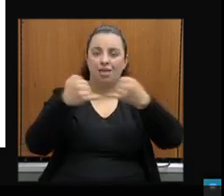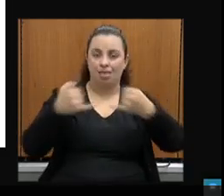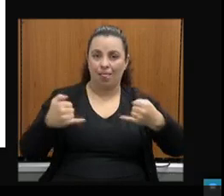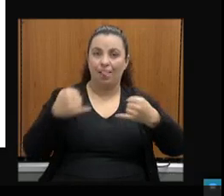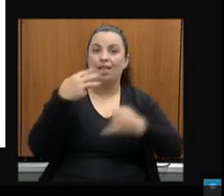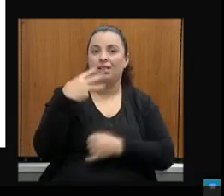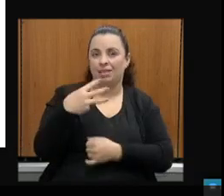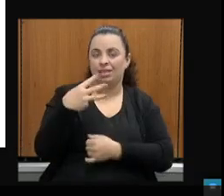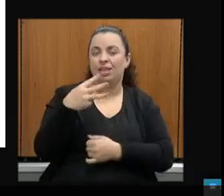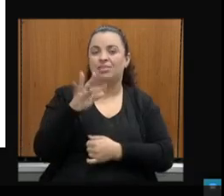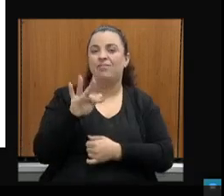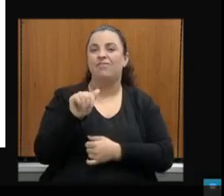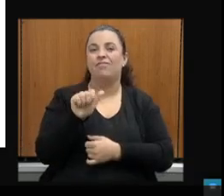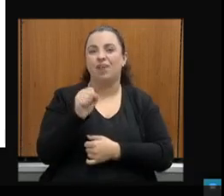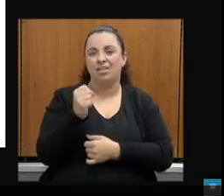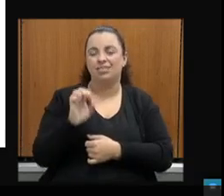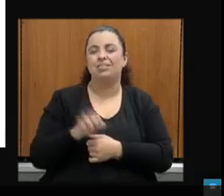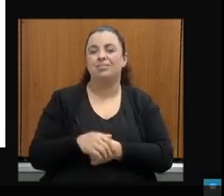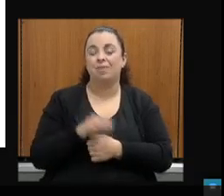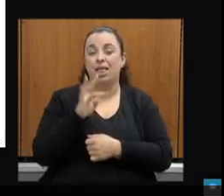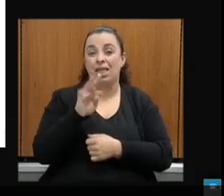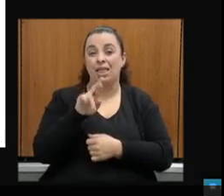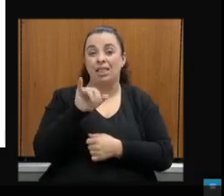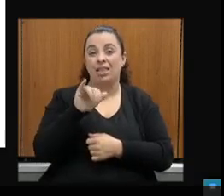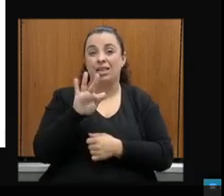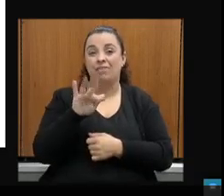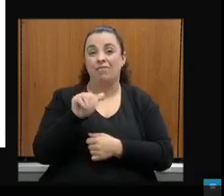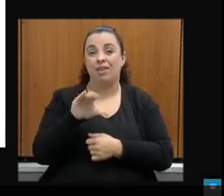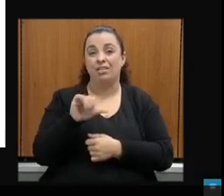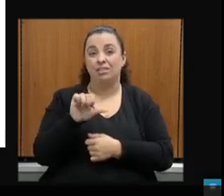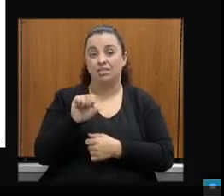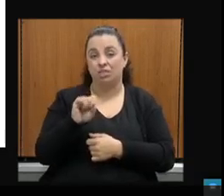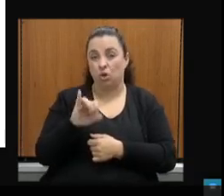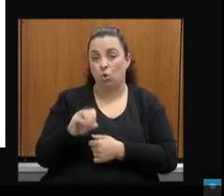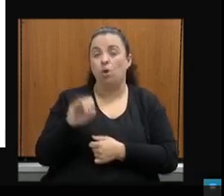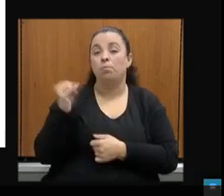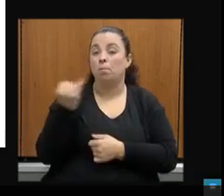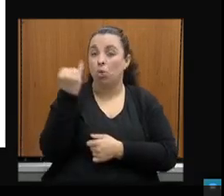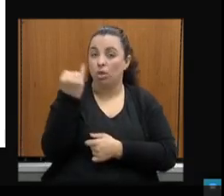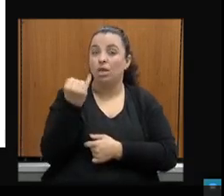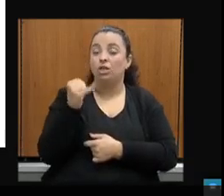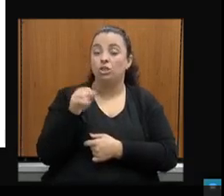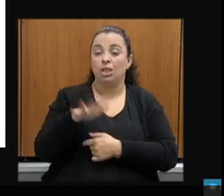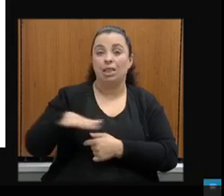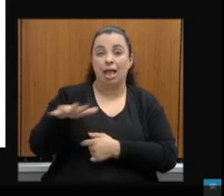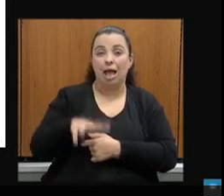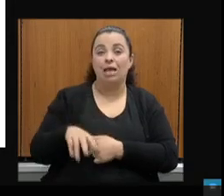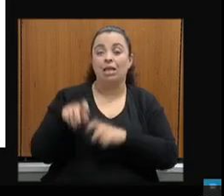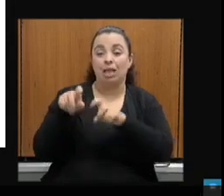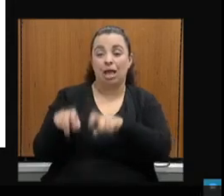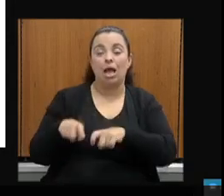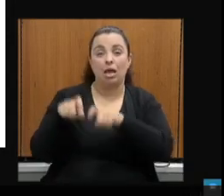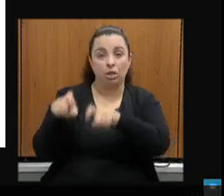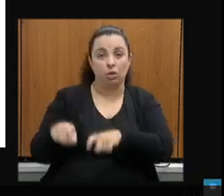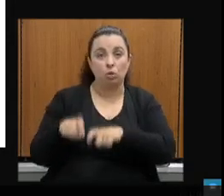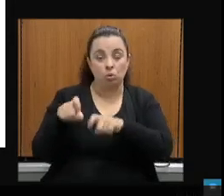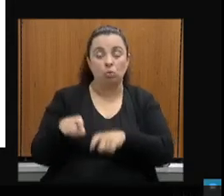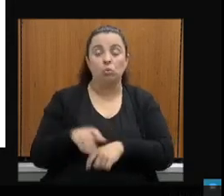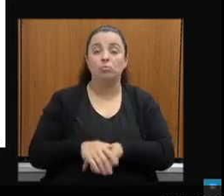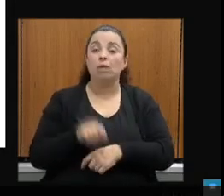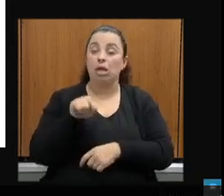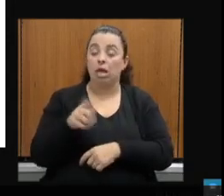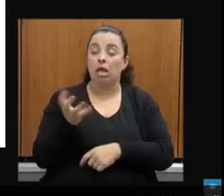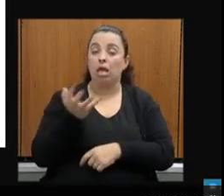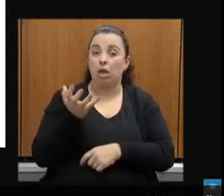sabe da importância né do trifásico para a agricultura tão Minas trifásico busca a conversão